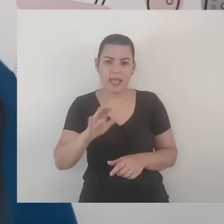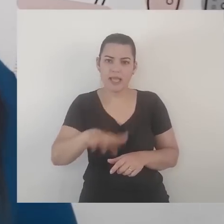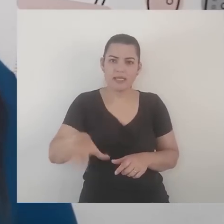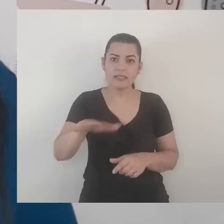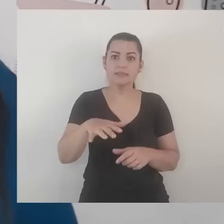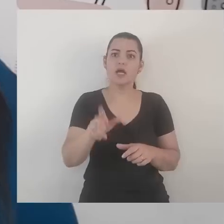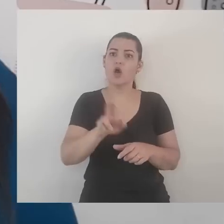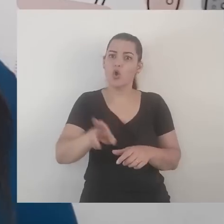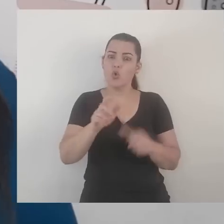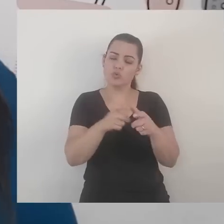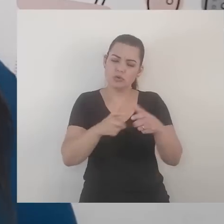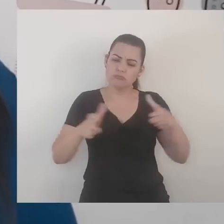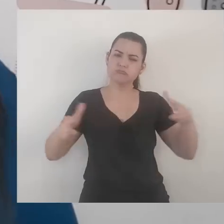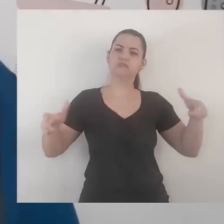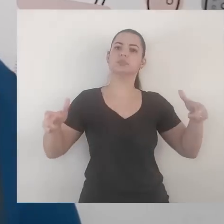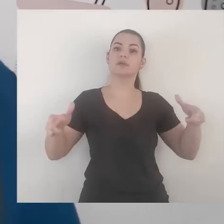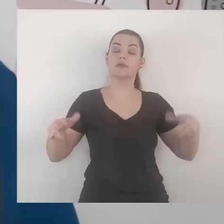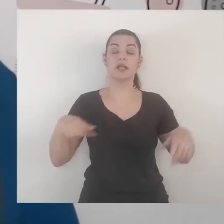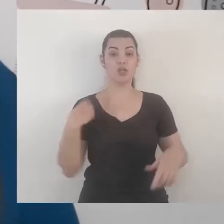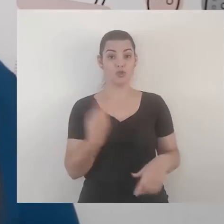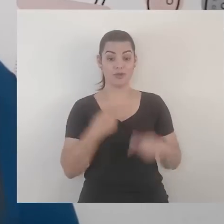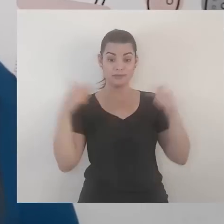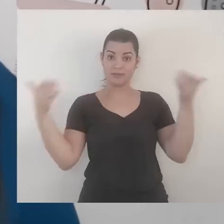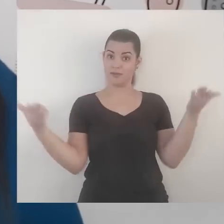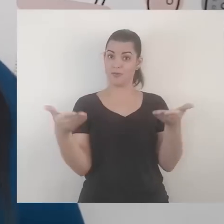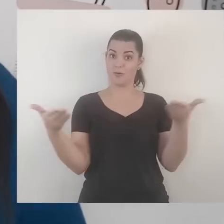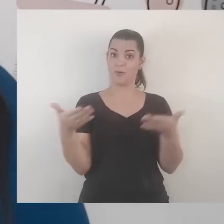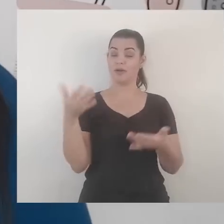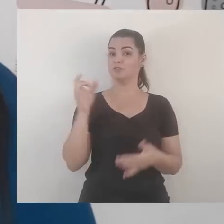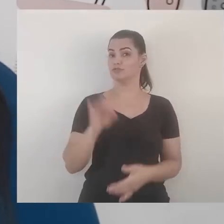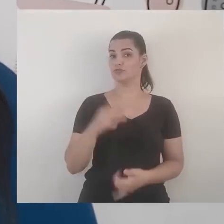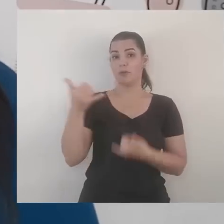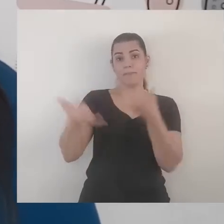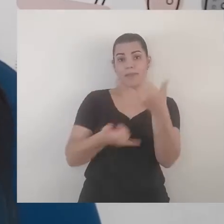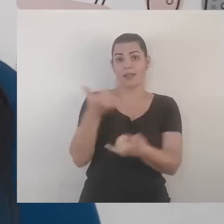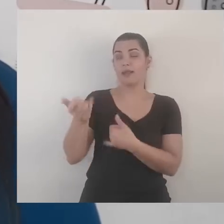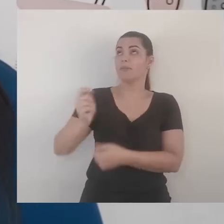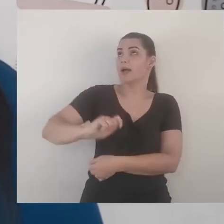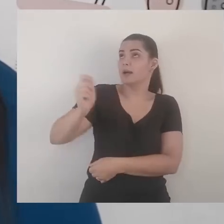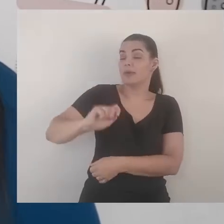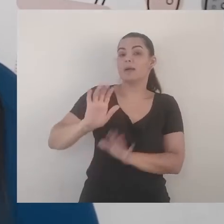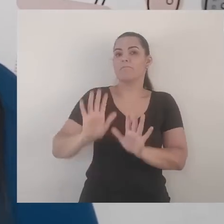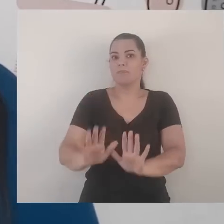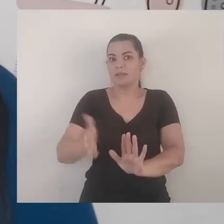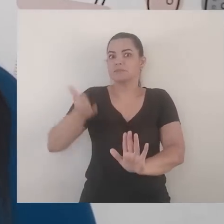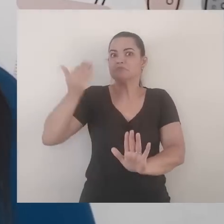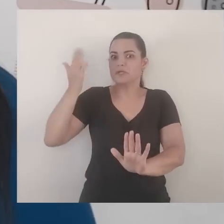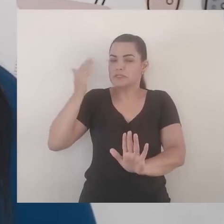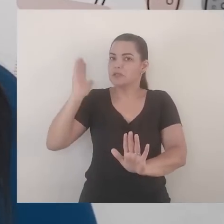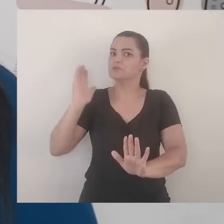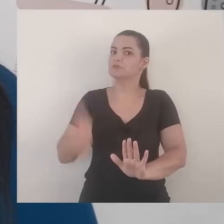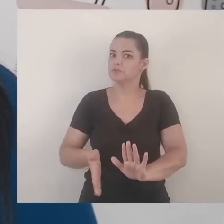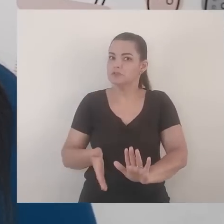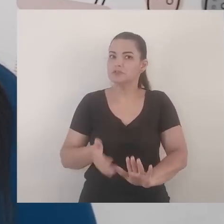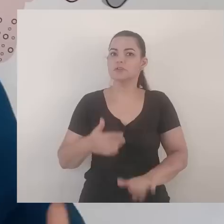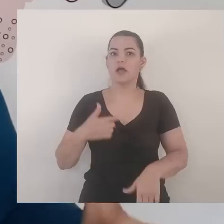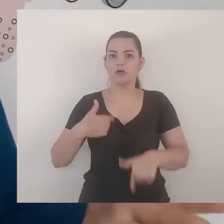nelas apenas como um objeto, uma brincadeira, mas elas já serviram para bastante